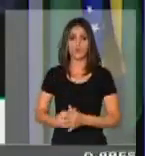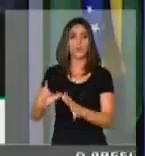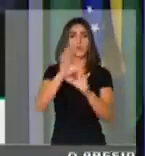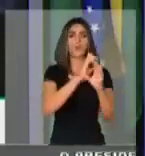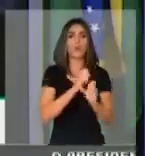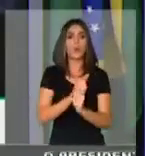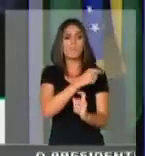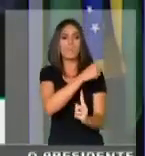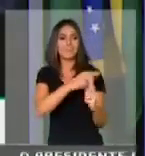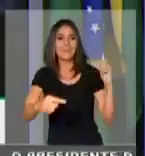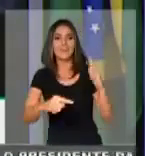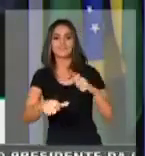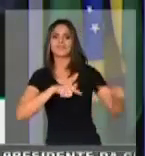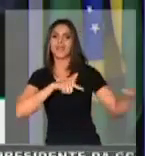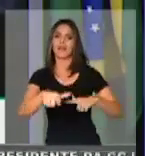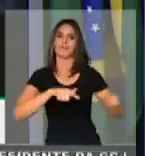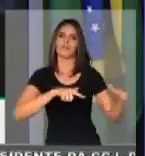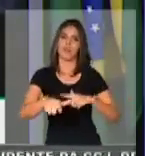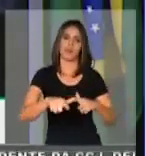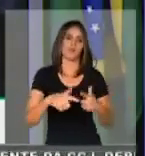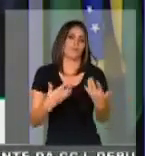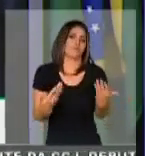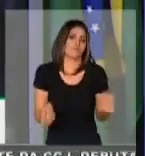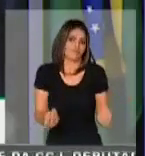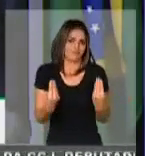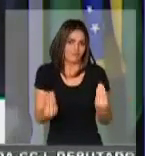metade da força do trabalho formal.